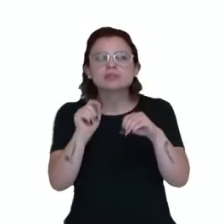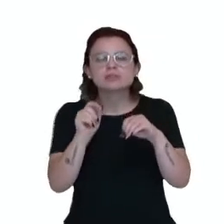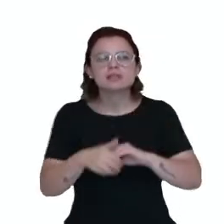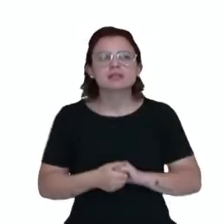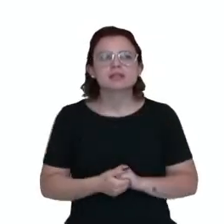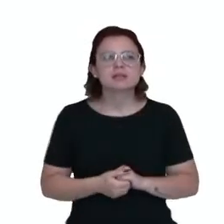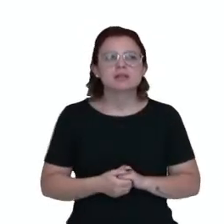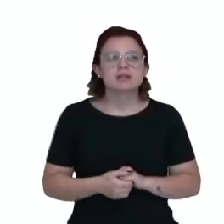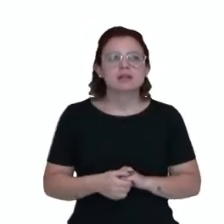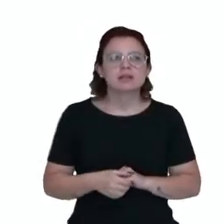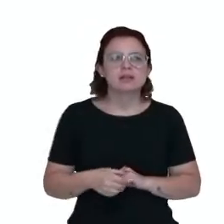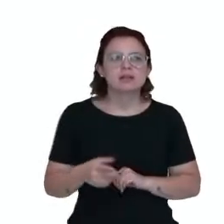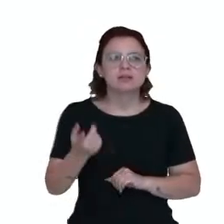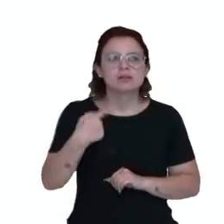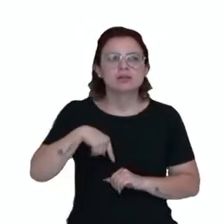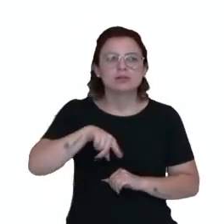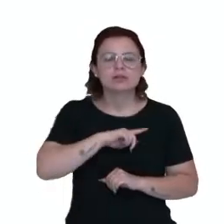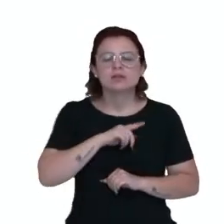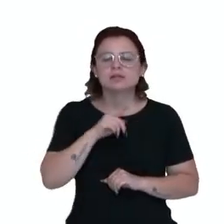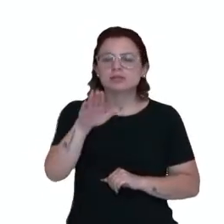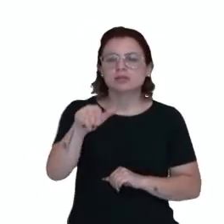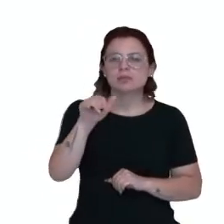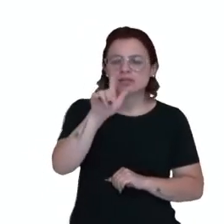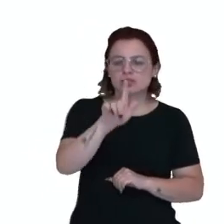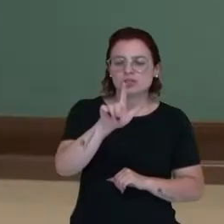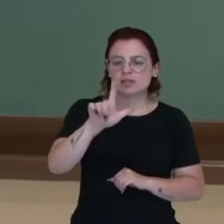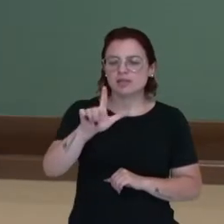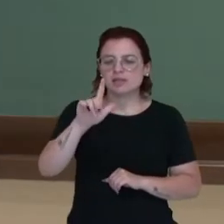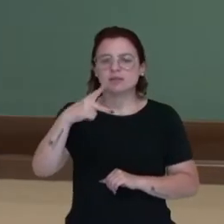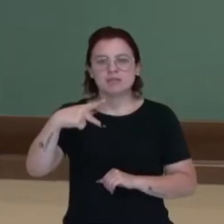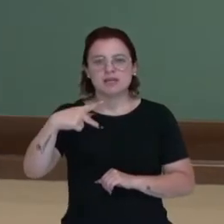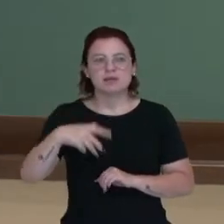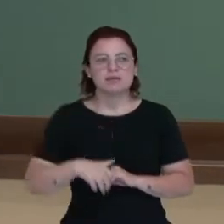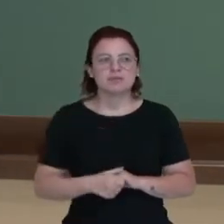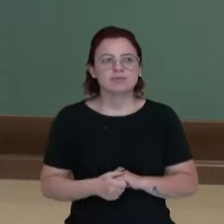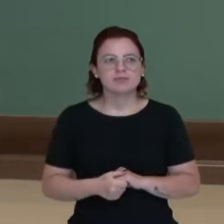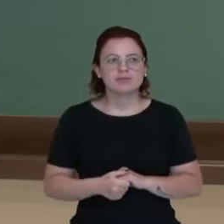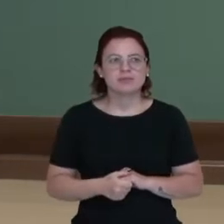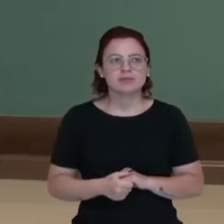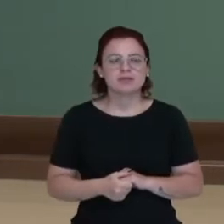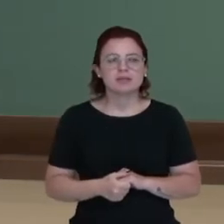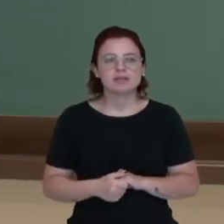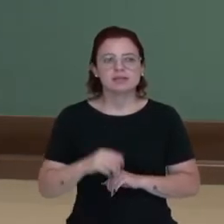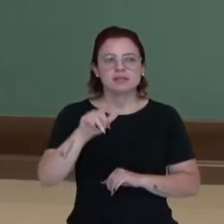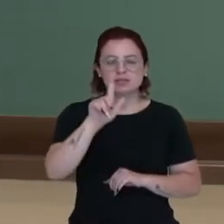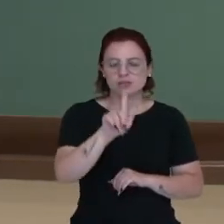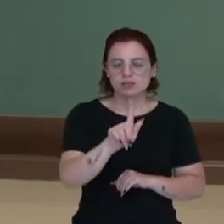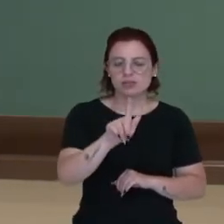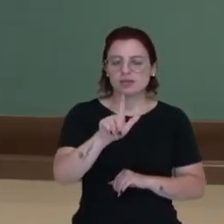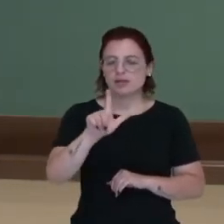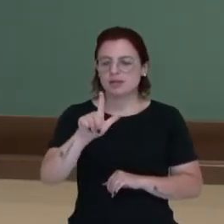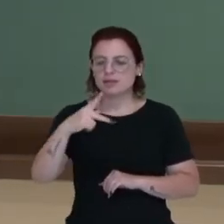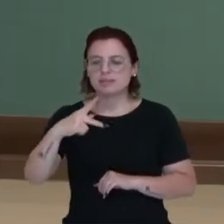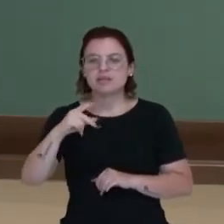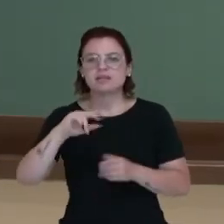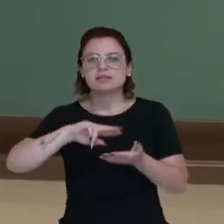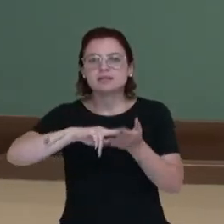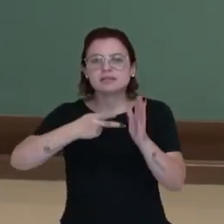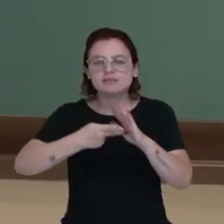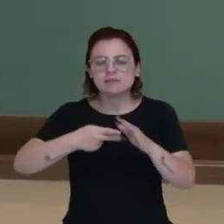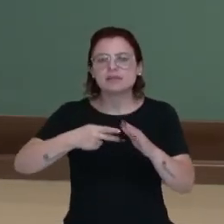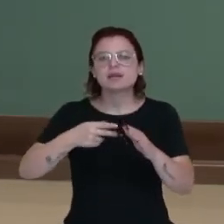como GLP. Professor, gás liquefeito de petróleo, o gás de cozinha, professor.